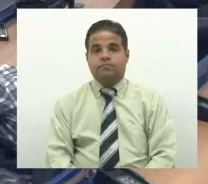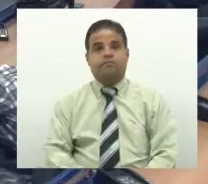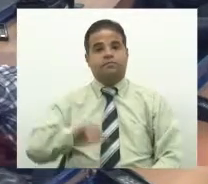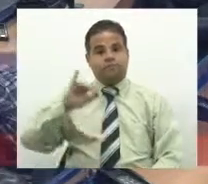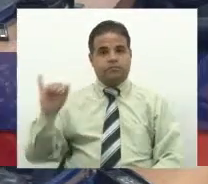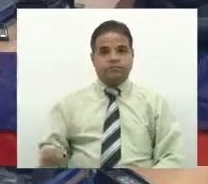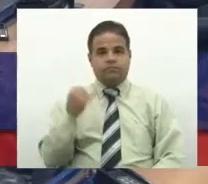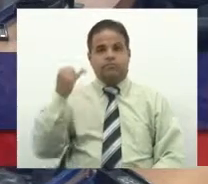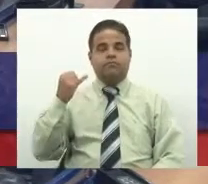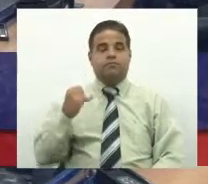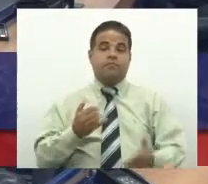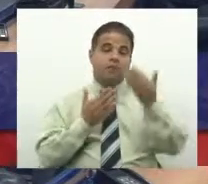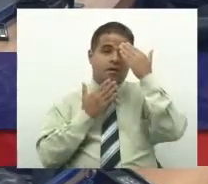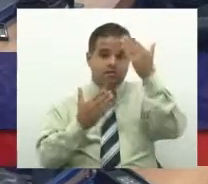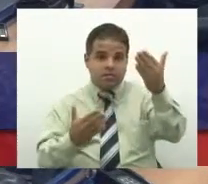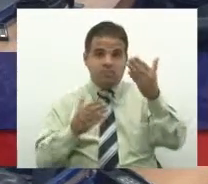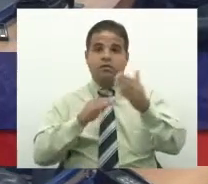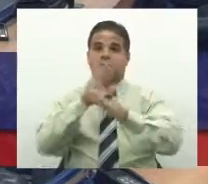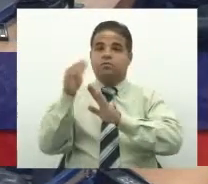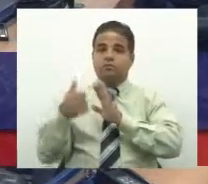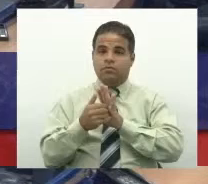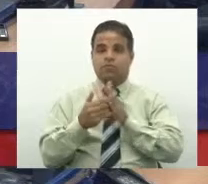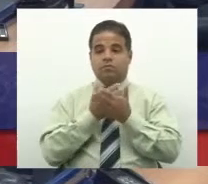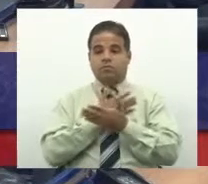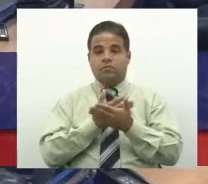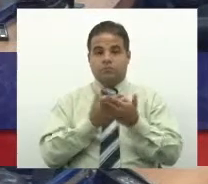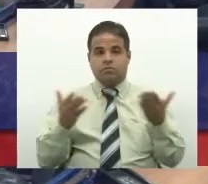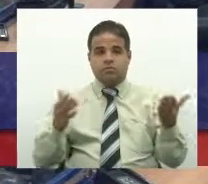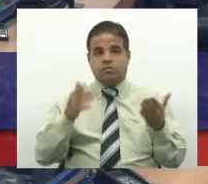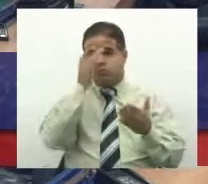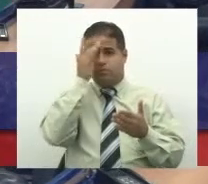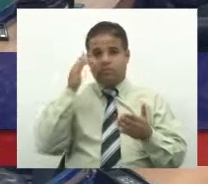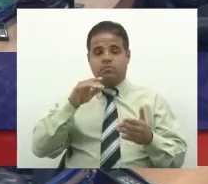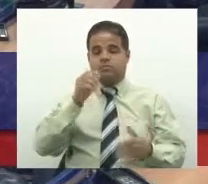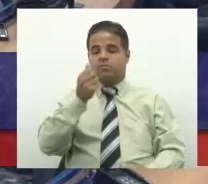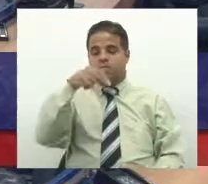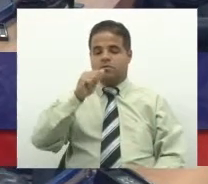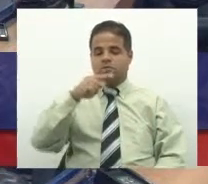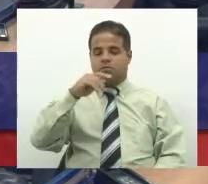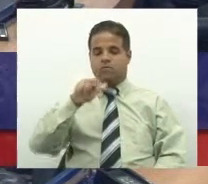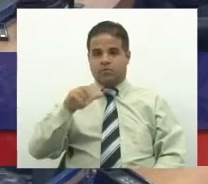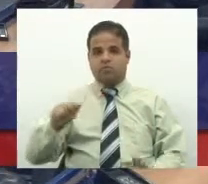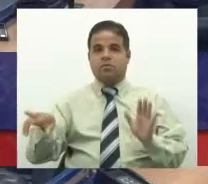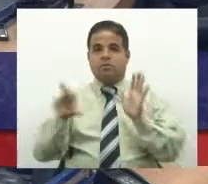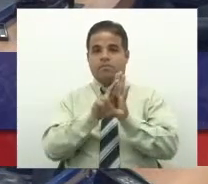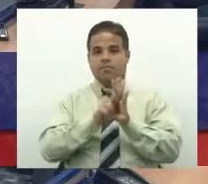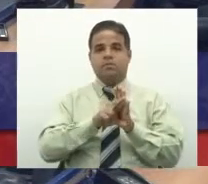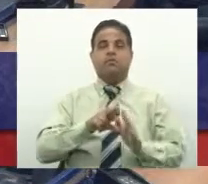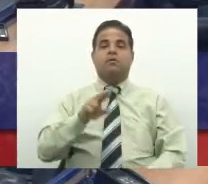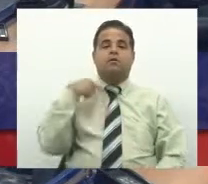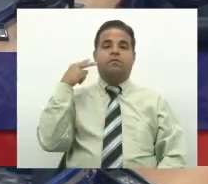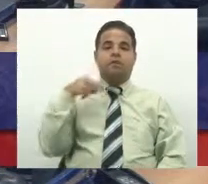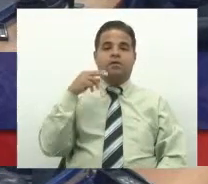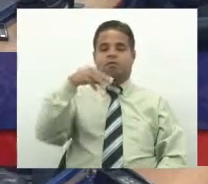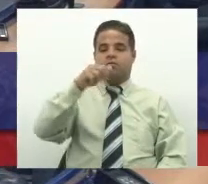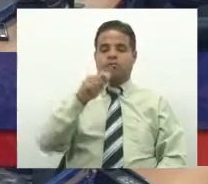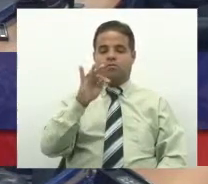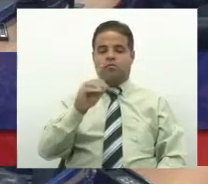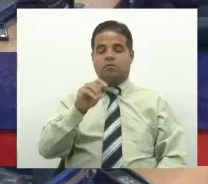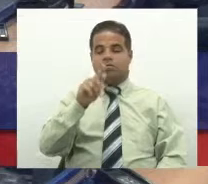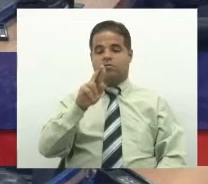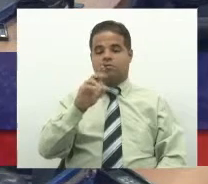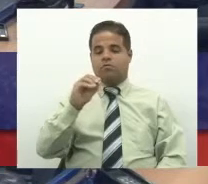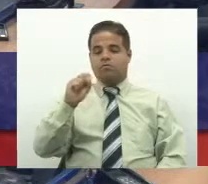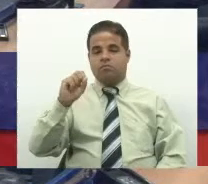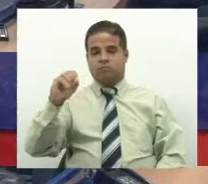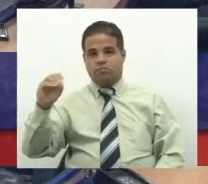Aproveitando aqui, agradecendo a presença da assessora Ana Paula, representando o vereador Mato Grosso, a assessora